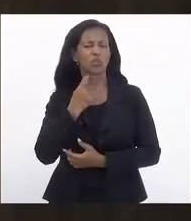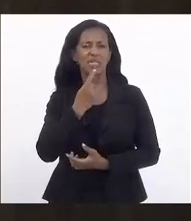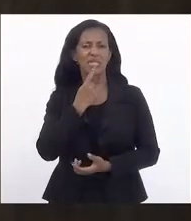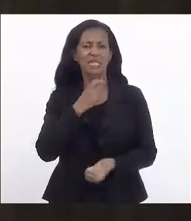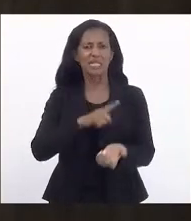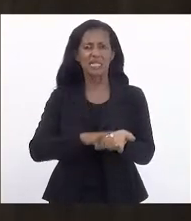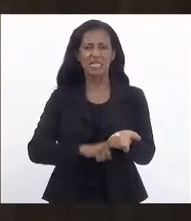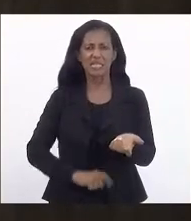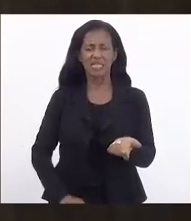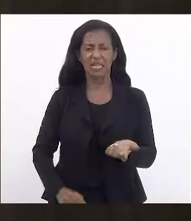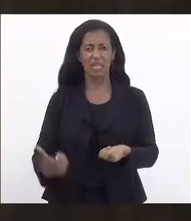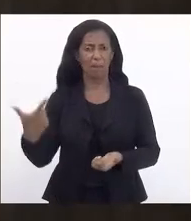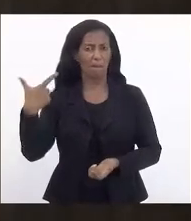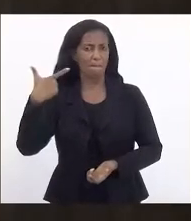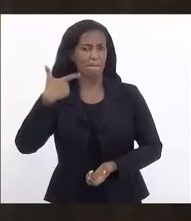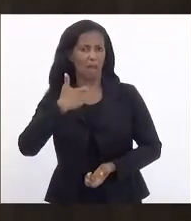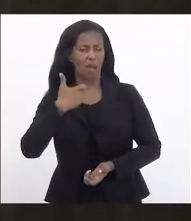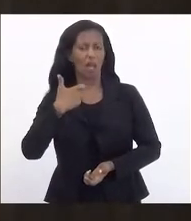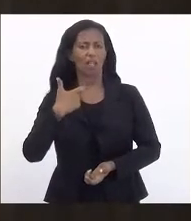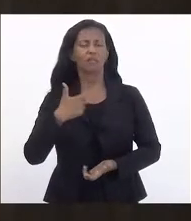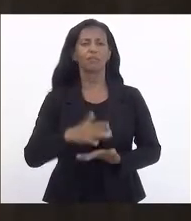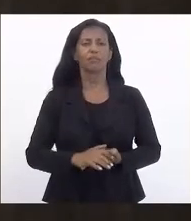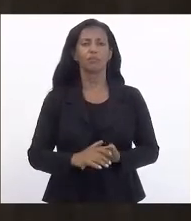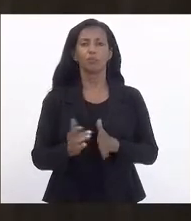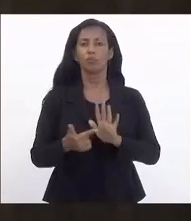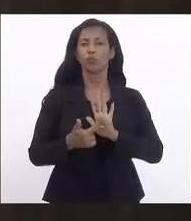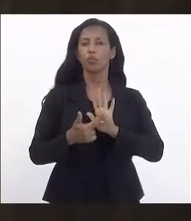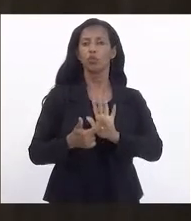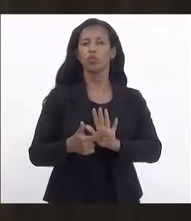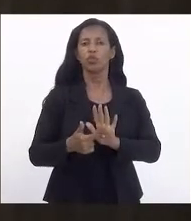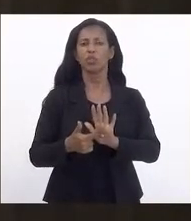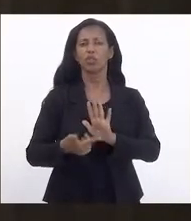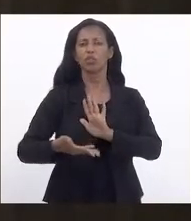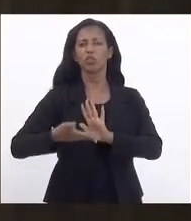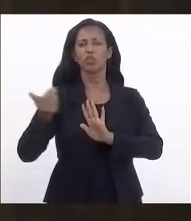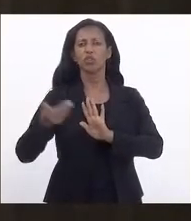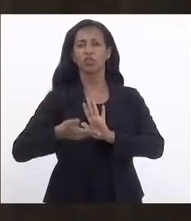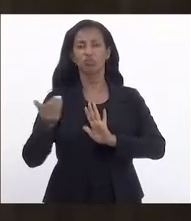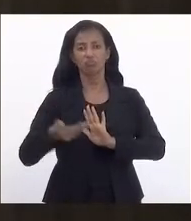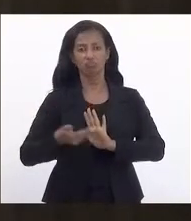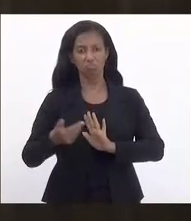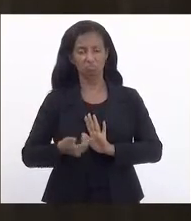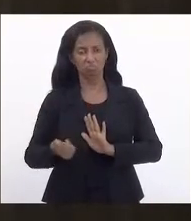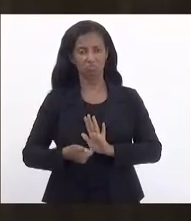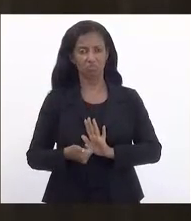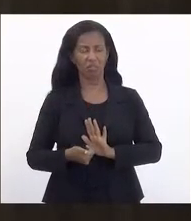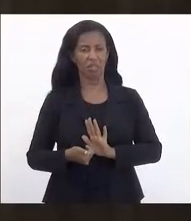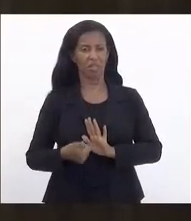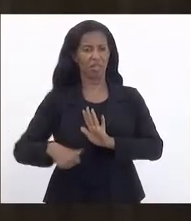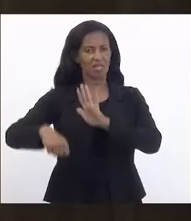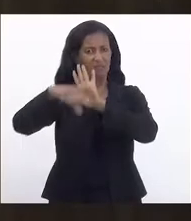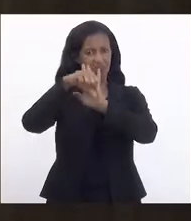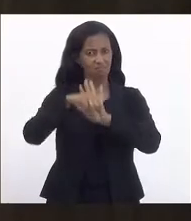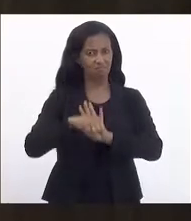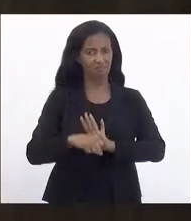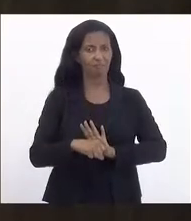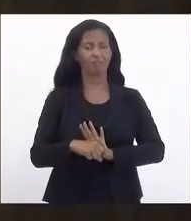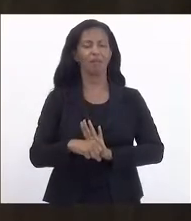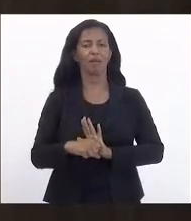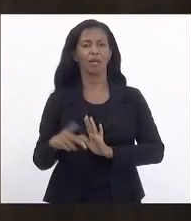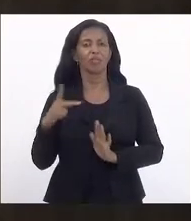e com marcas de tiro evidenciando a tentativa de eliminar vestígios das ilegalidades